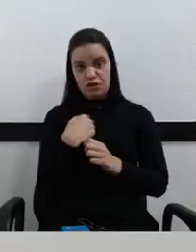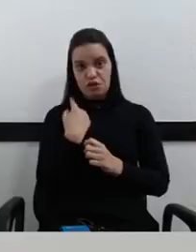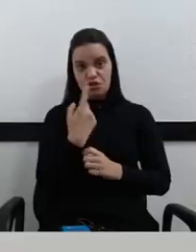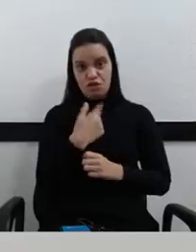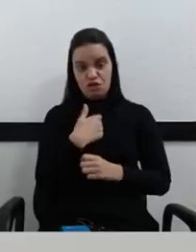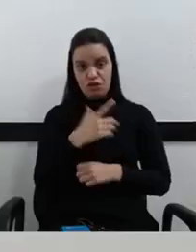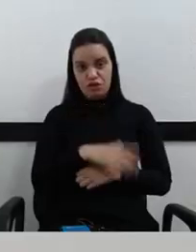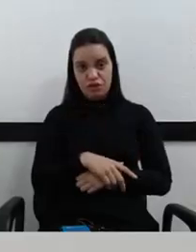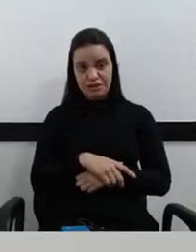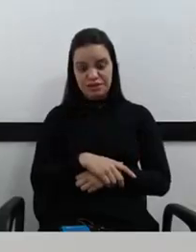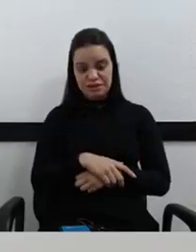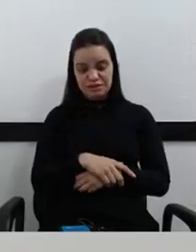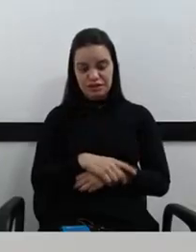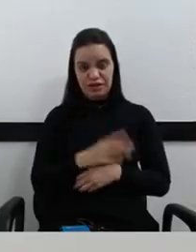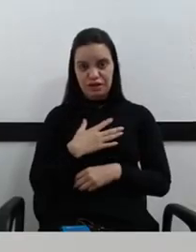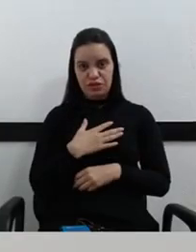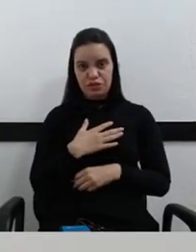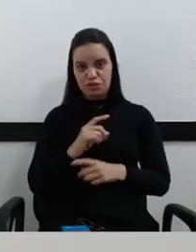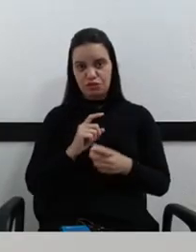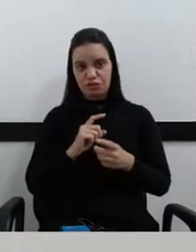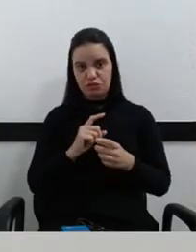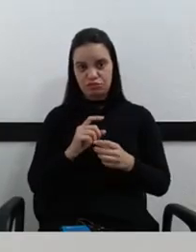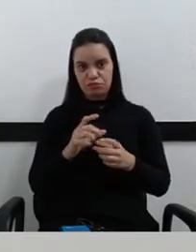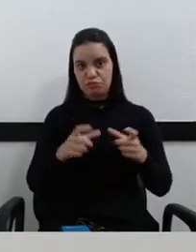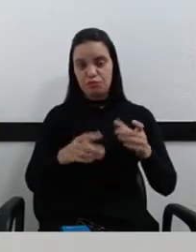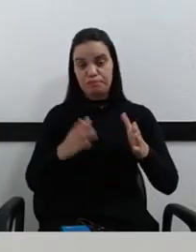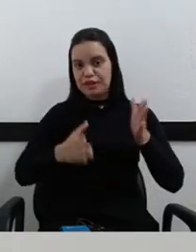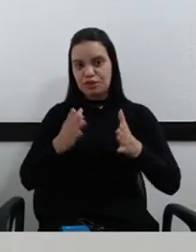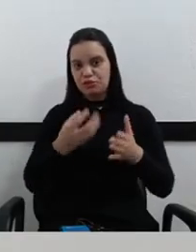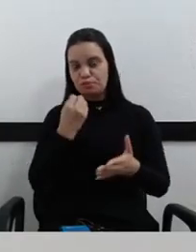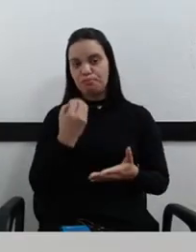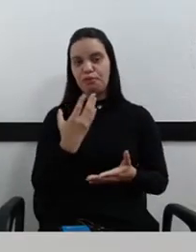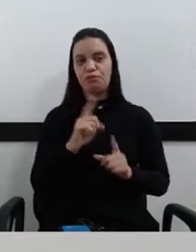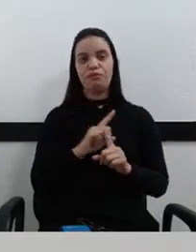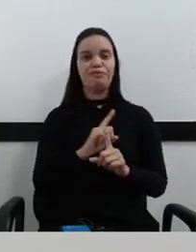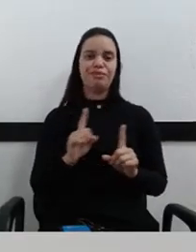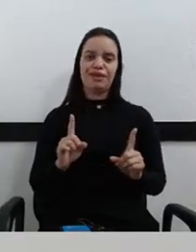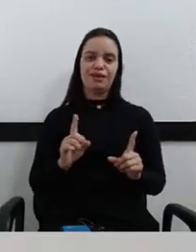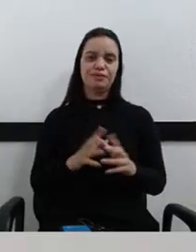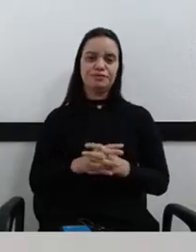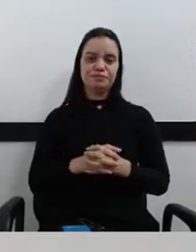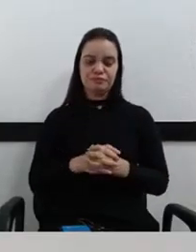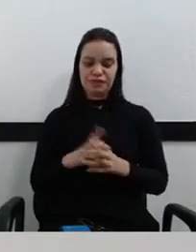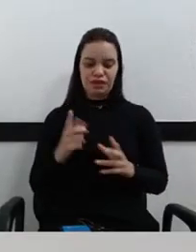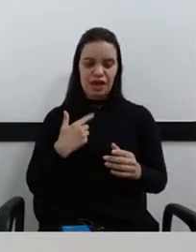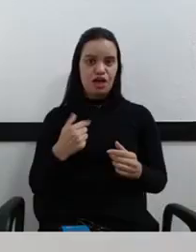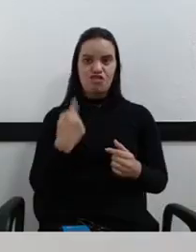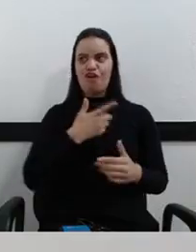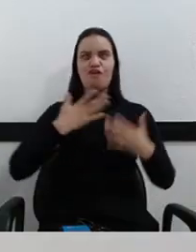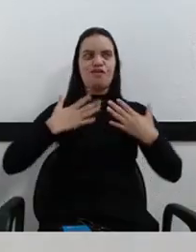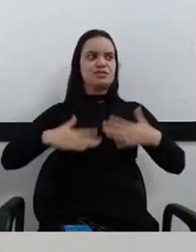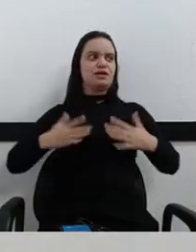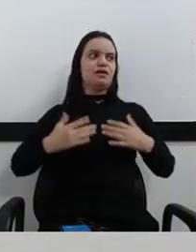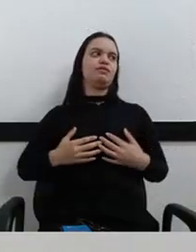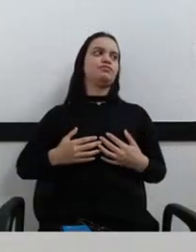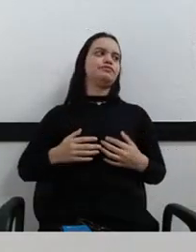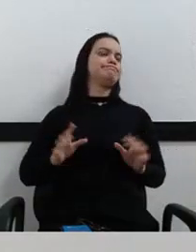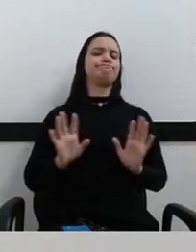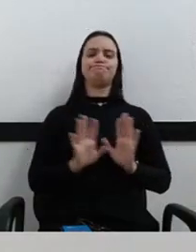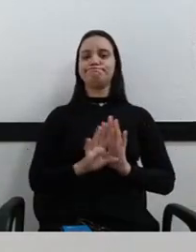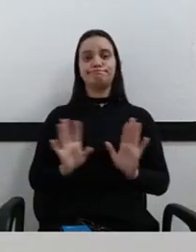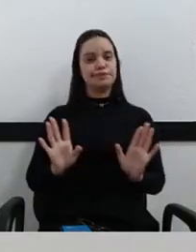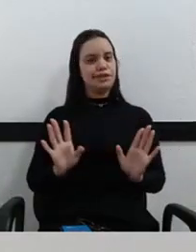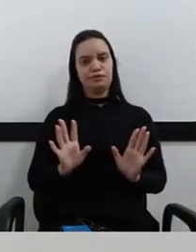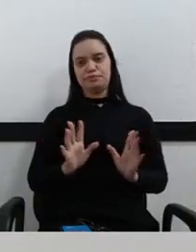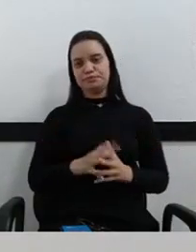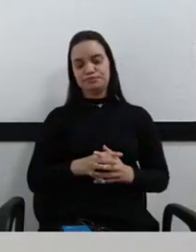estamos num cenário favorável. É bom que se diga. O cenário não é favorável a gente, que, nossa, estamos super tranquilos. Eu falei